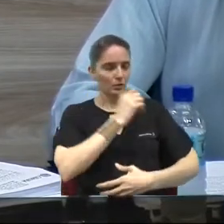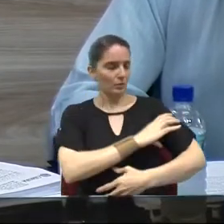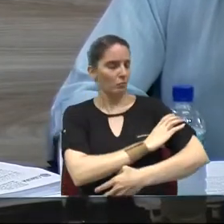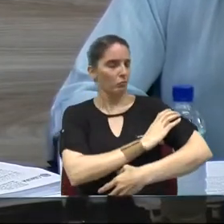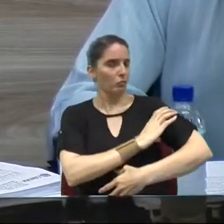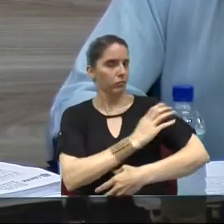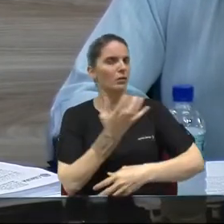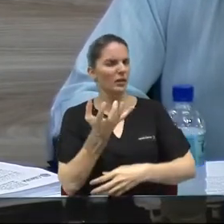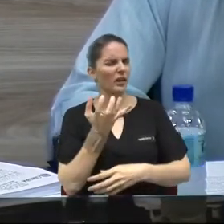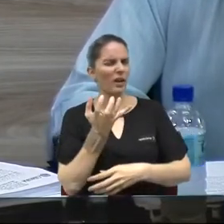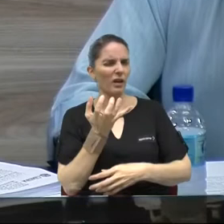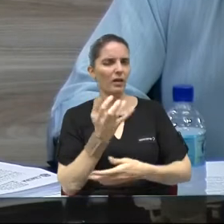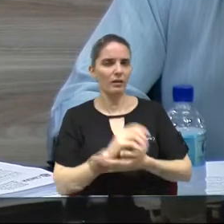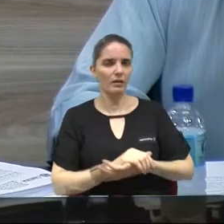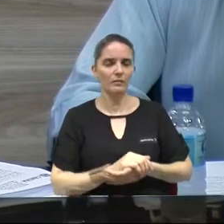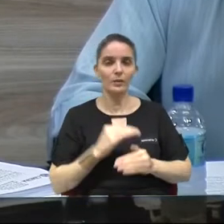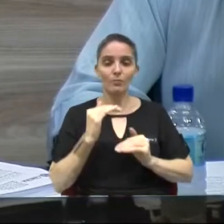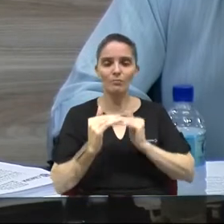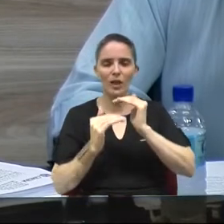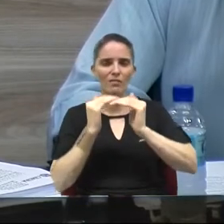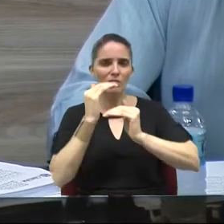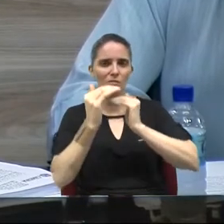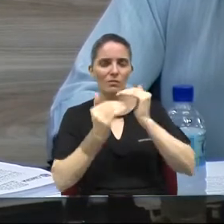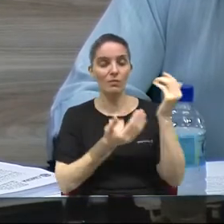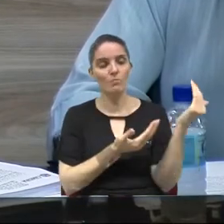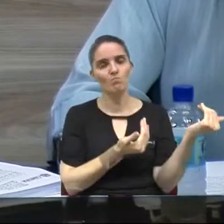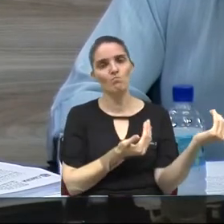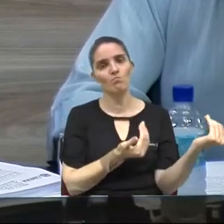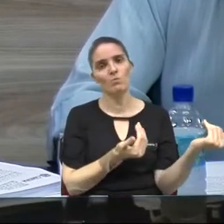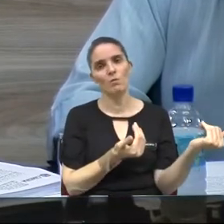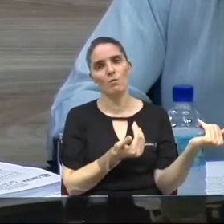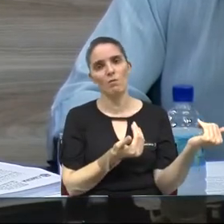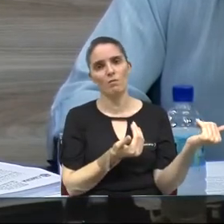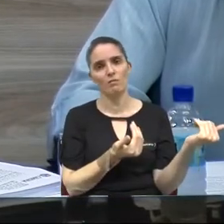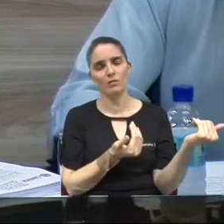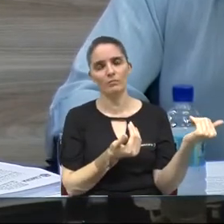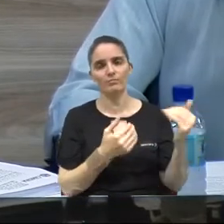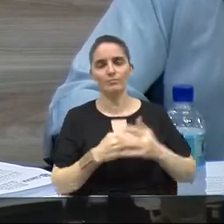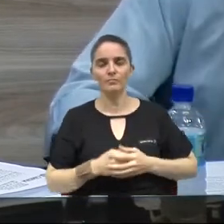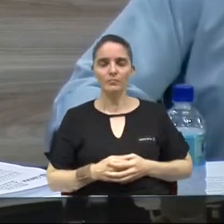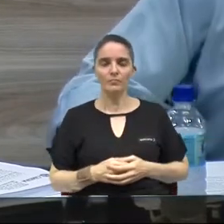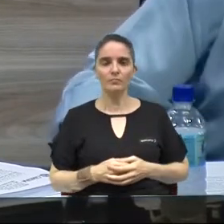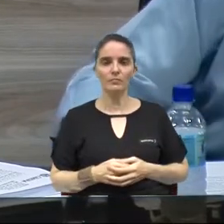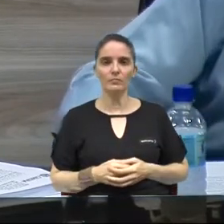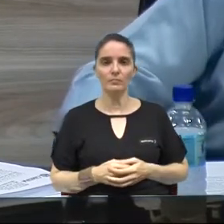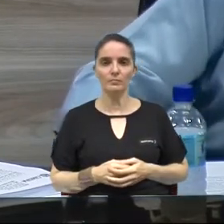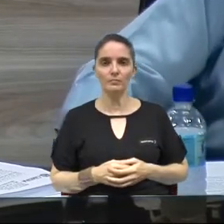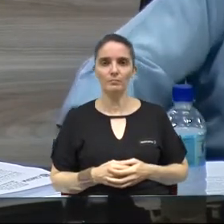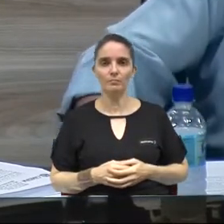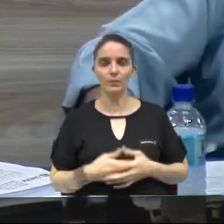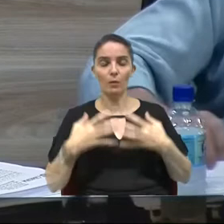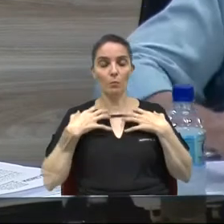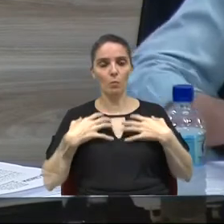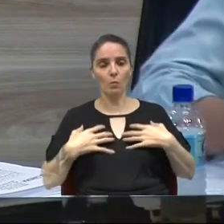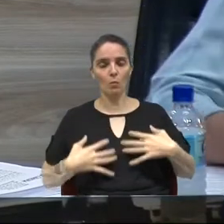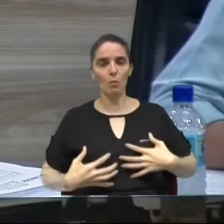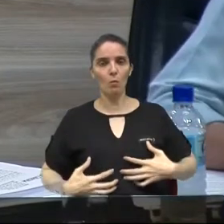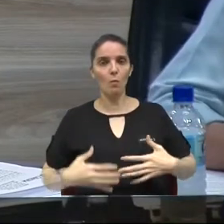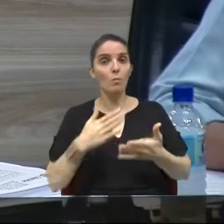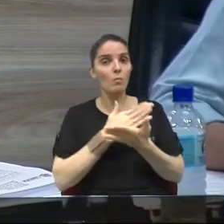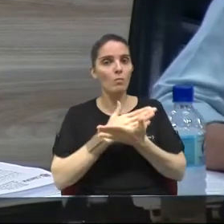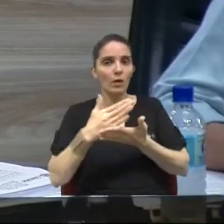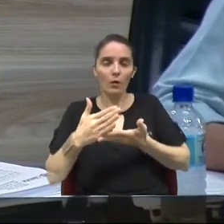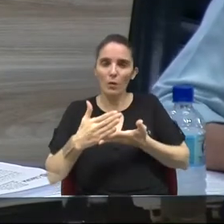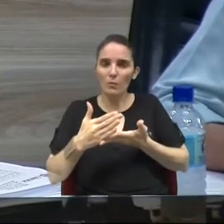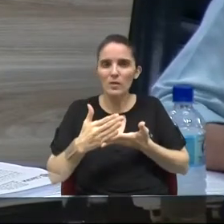ele está ainda desenvolvendo na adolescência, os hormônios dele estão começando a funcionar, entrar em